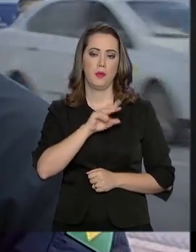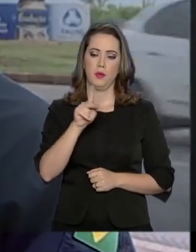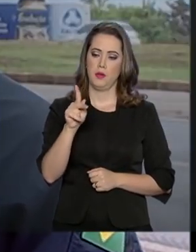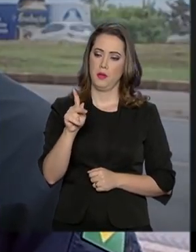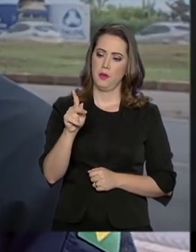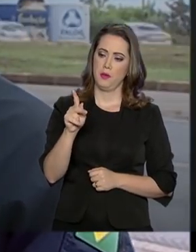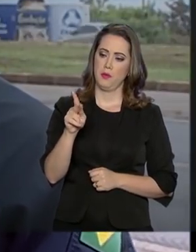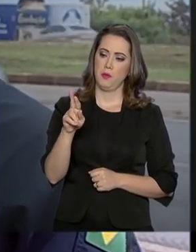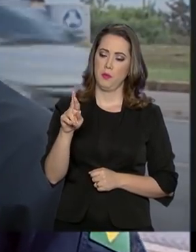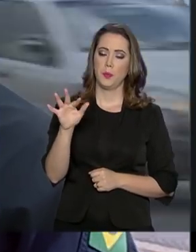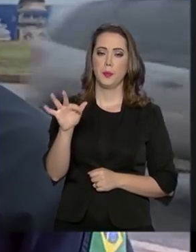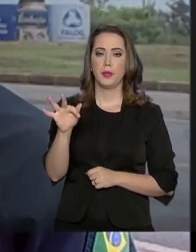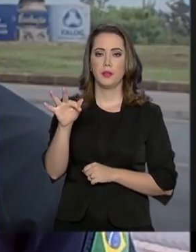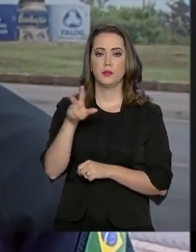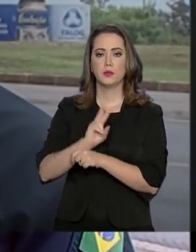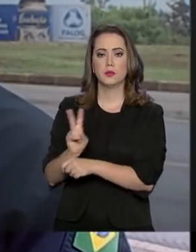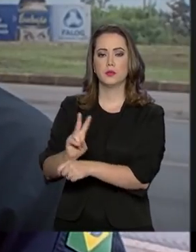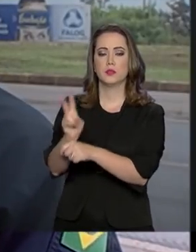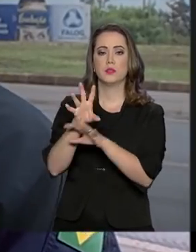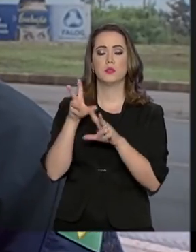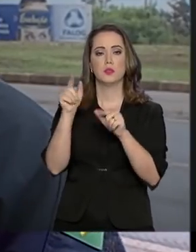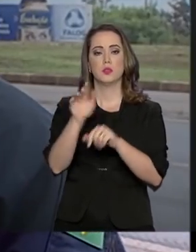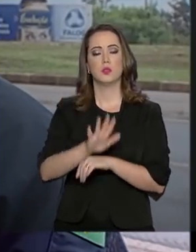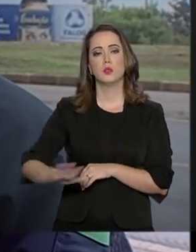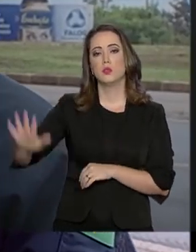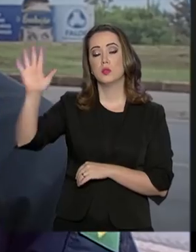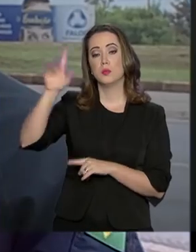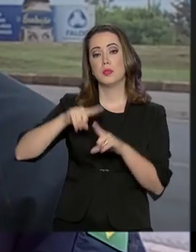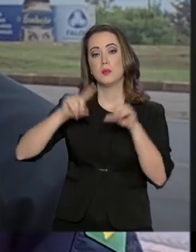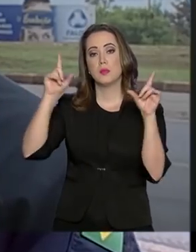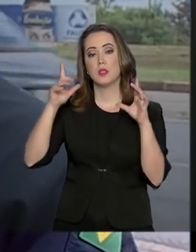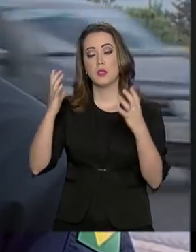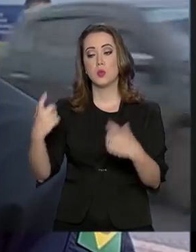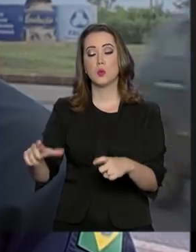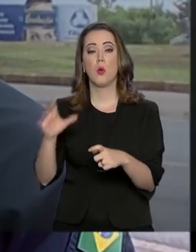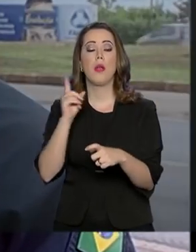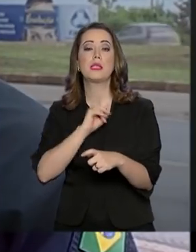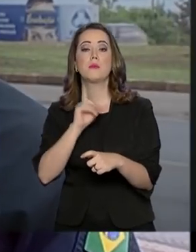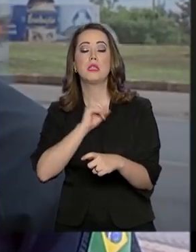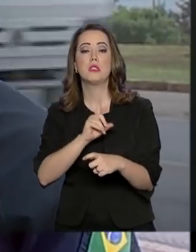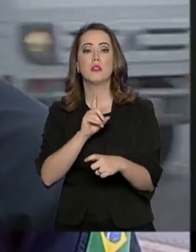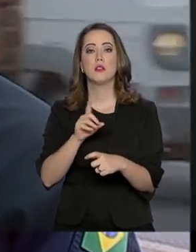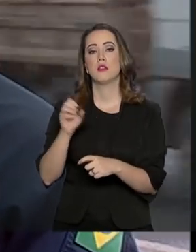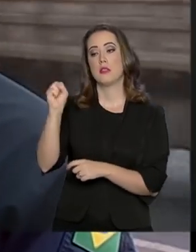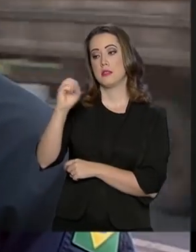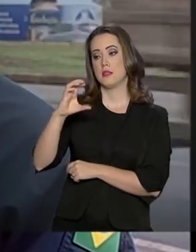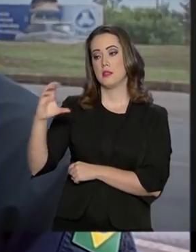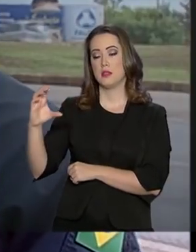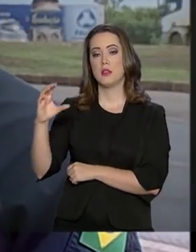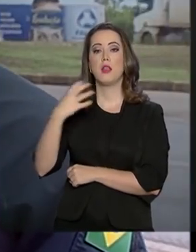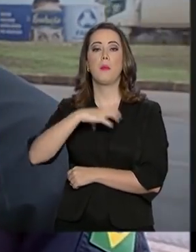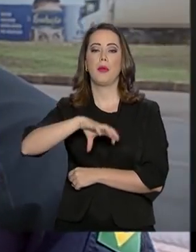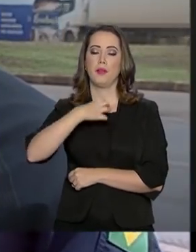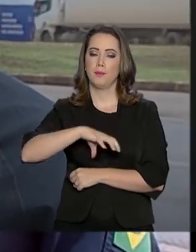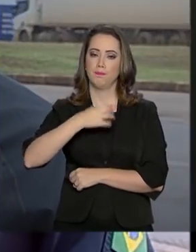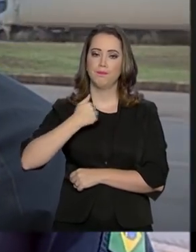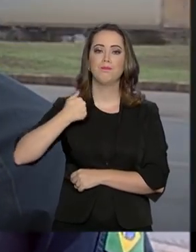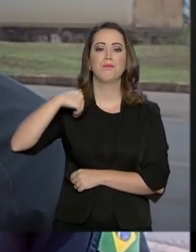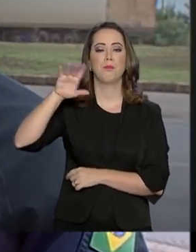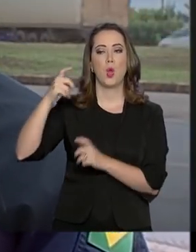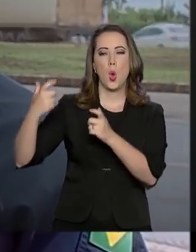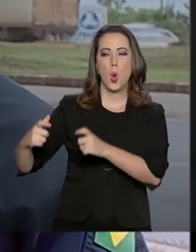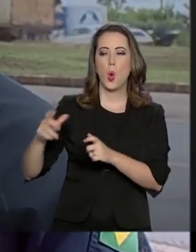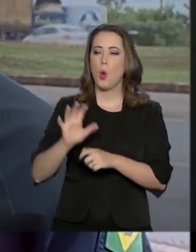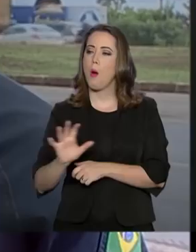Federal reforça o efetivo em todos os estados do país. Porém, os estados de Minas Gerais, de Santa Catarina, da Bahia, são estados